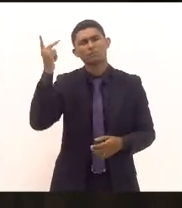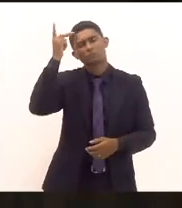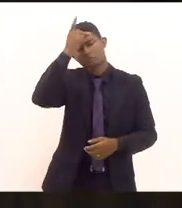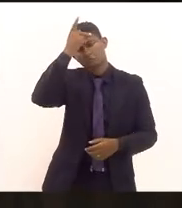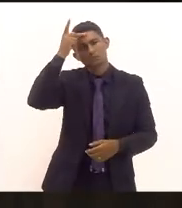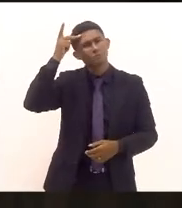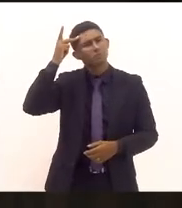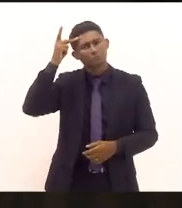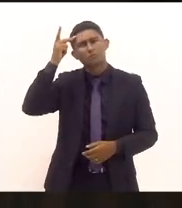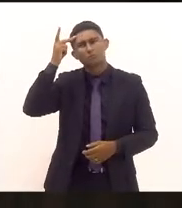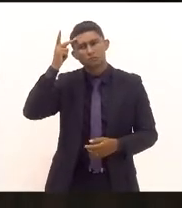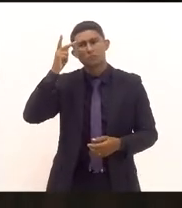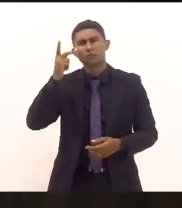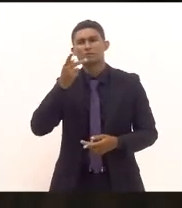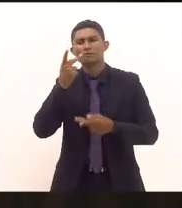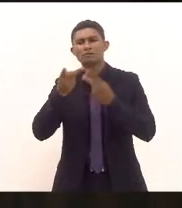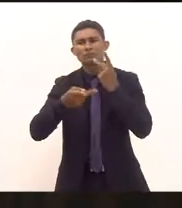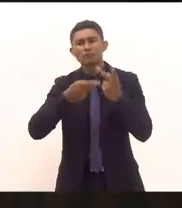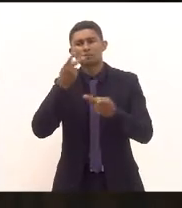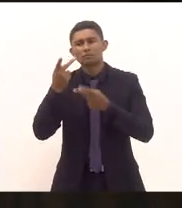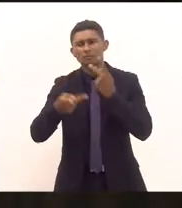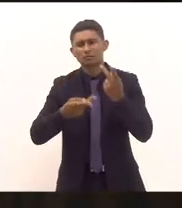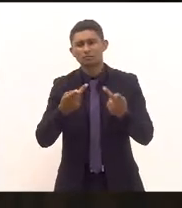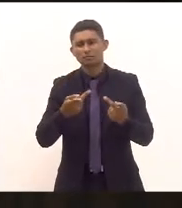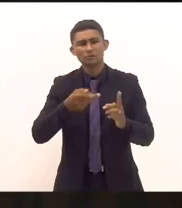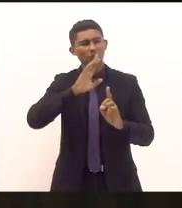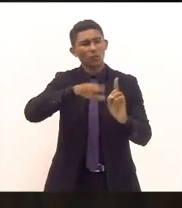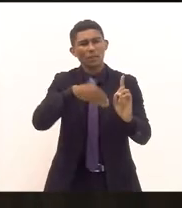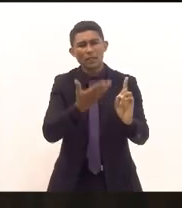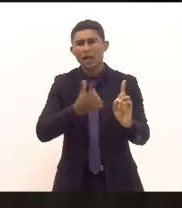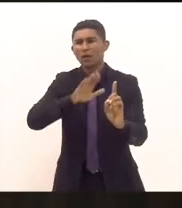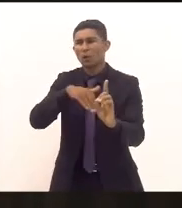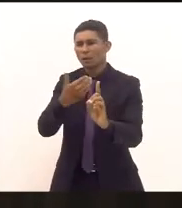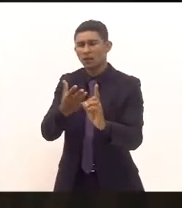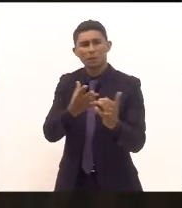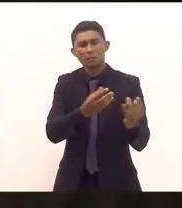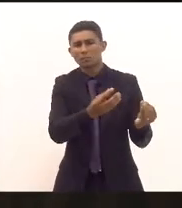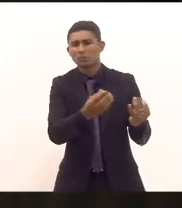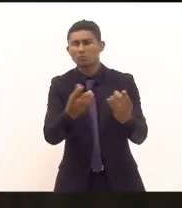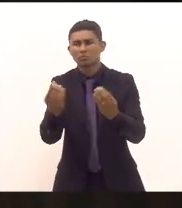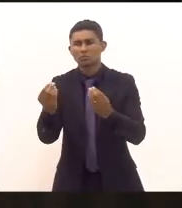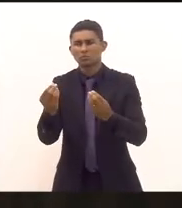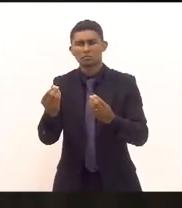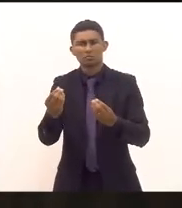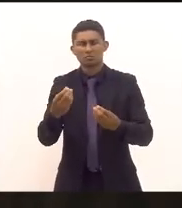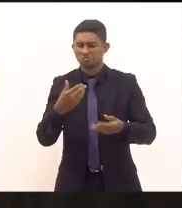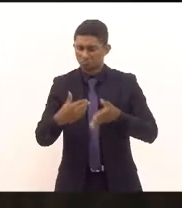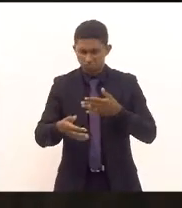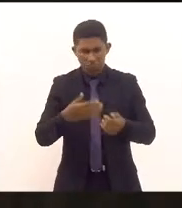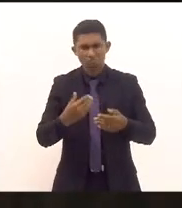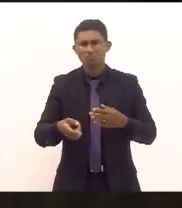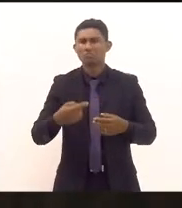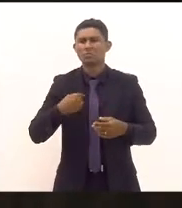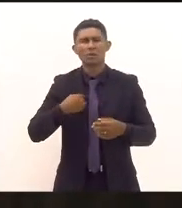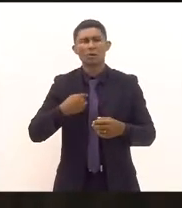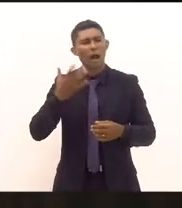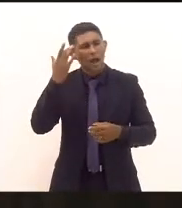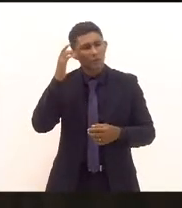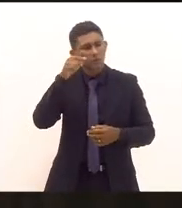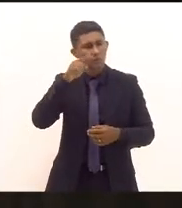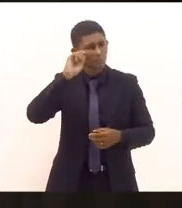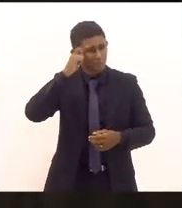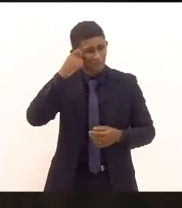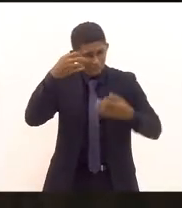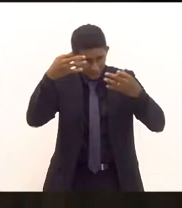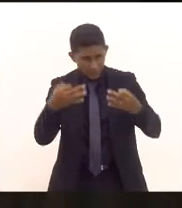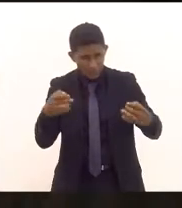inclusive falou assim Ah tá dando homenagem demais eu não vou abrir mão de dar uma homenagem para um preto que eu acho que